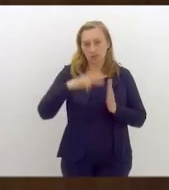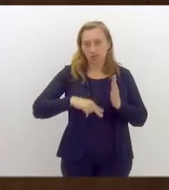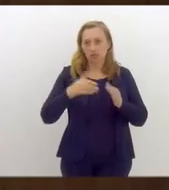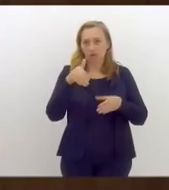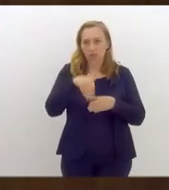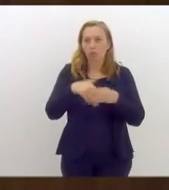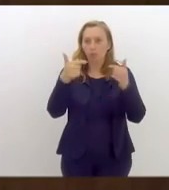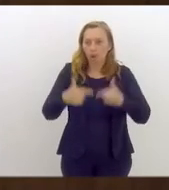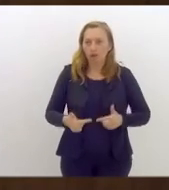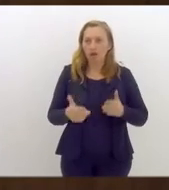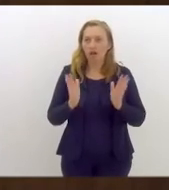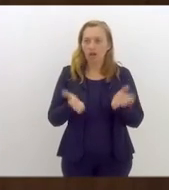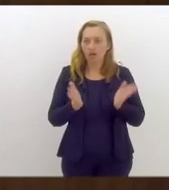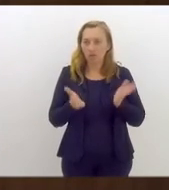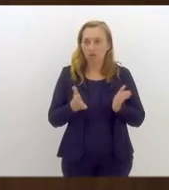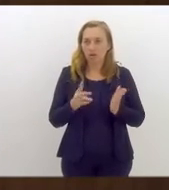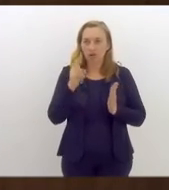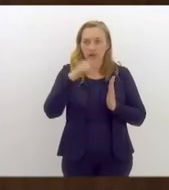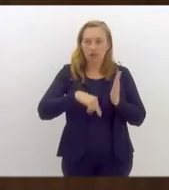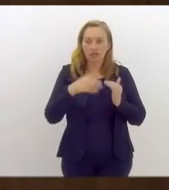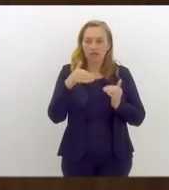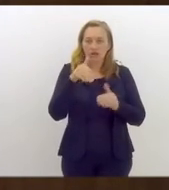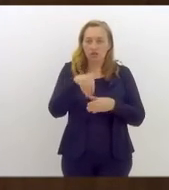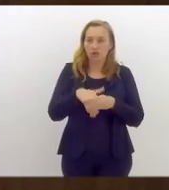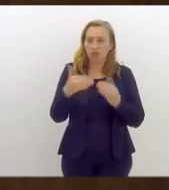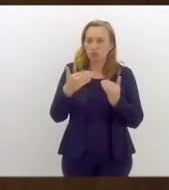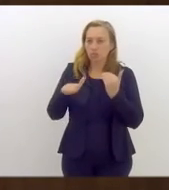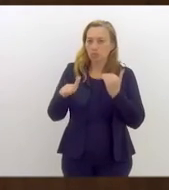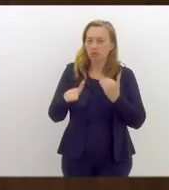abstenções. Agora passo a ler os votos contrários.